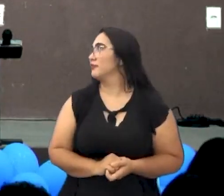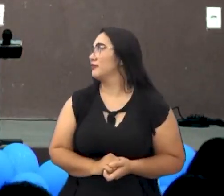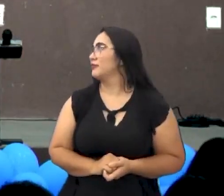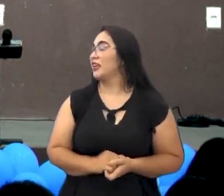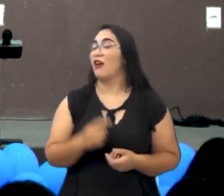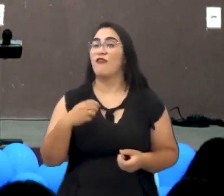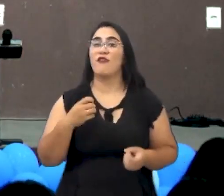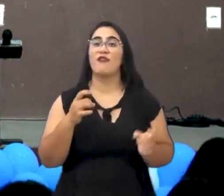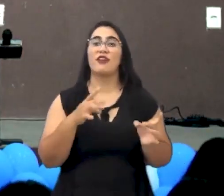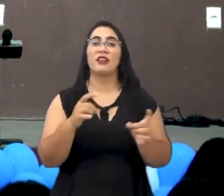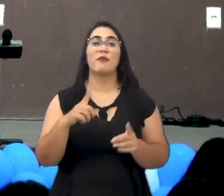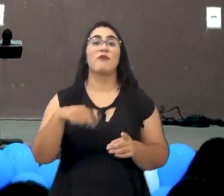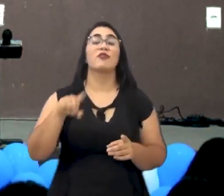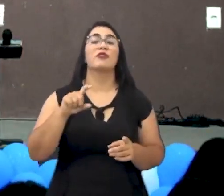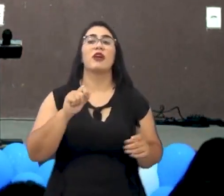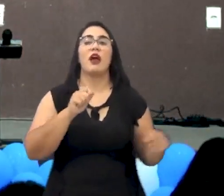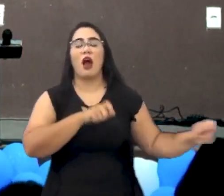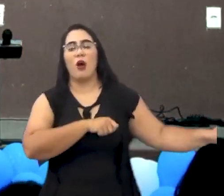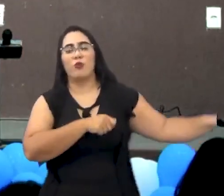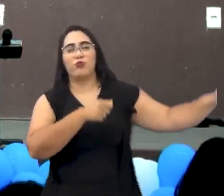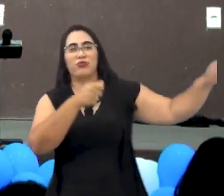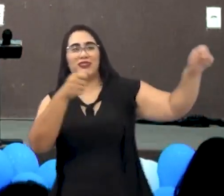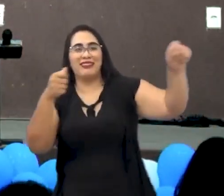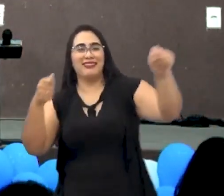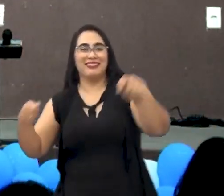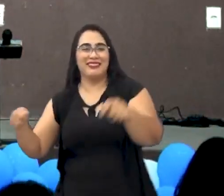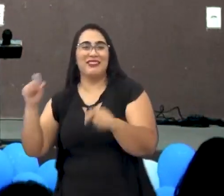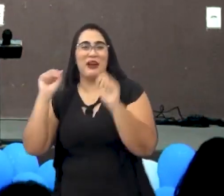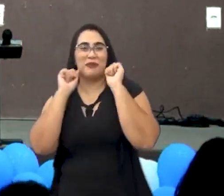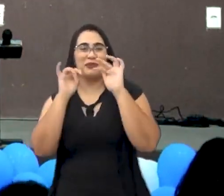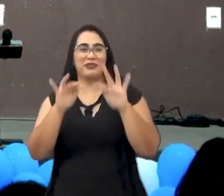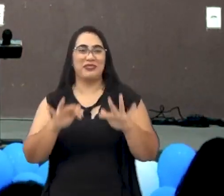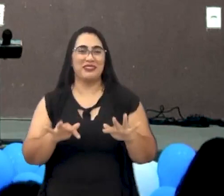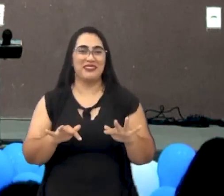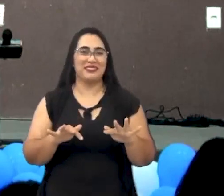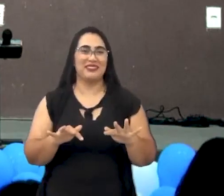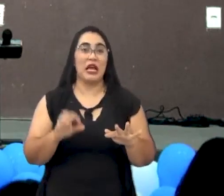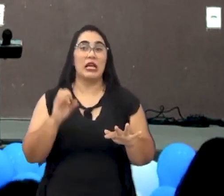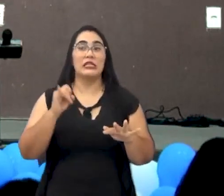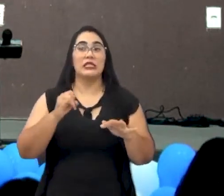Leiloar aí, para você passar aí nas careca, nas cabelos.